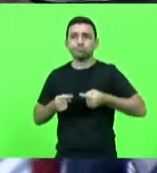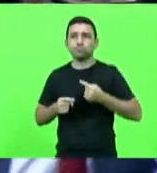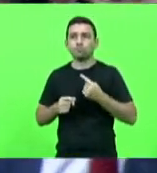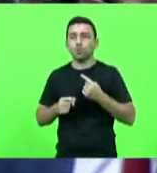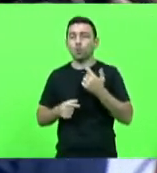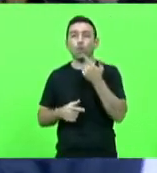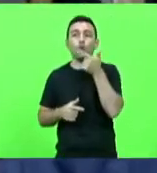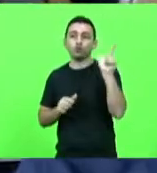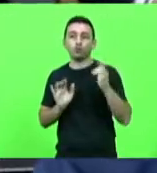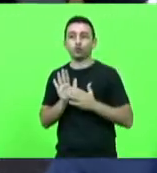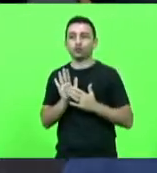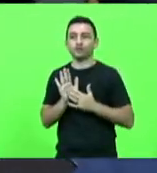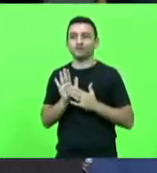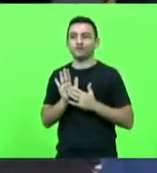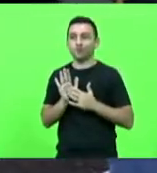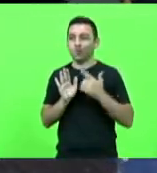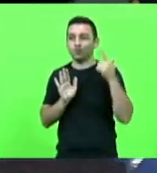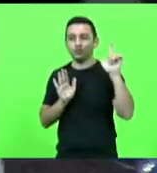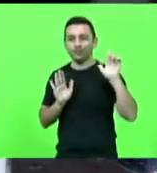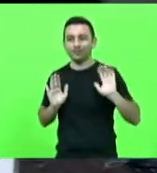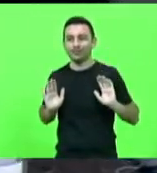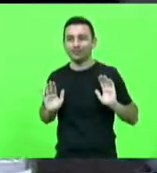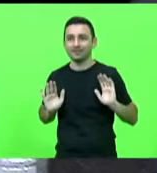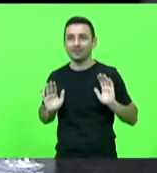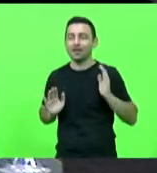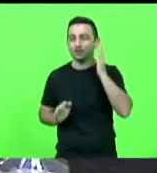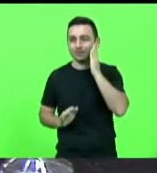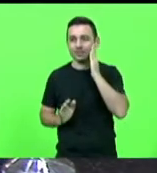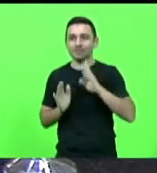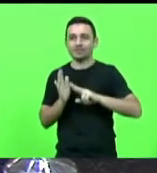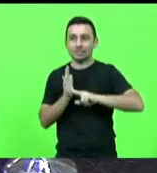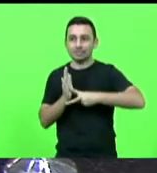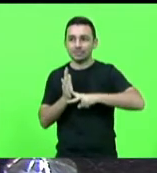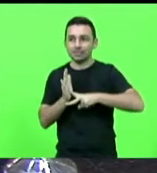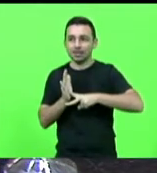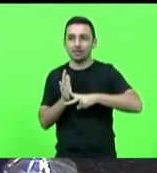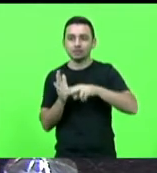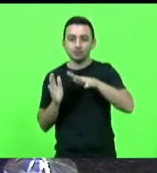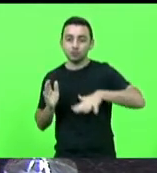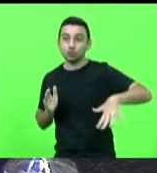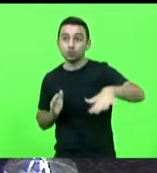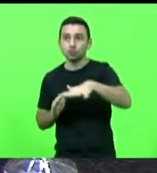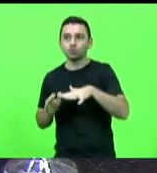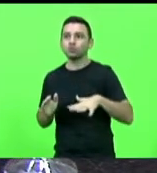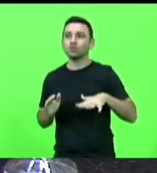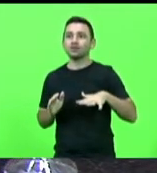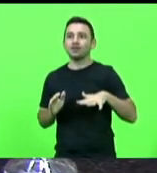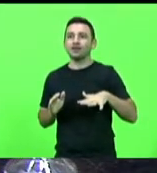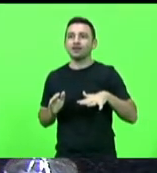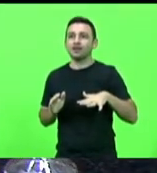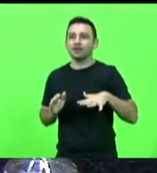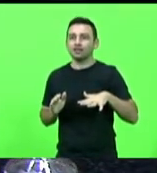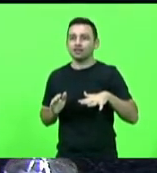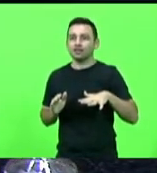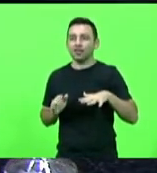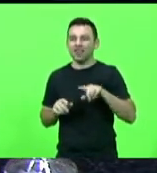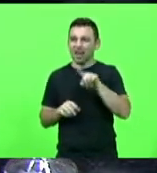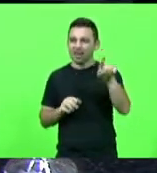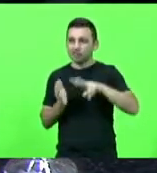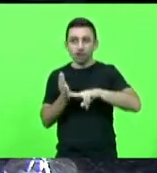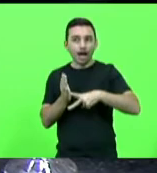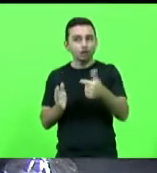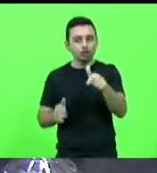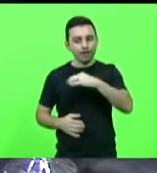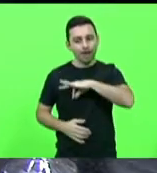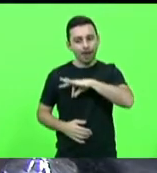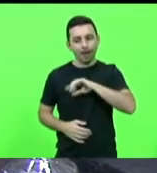né? E eu tenho certeza que lá no sindicato, de todas as paredes que tem aqui, não tem ninguém que ganhe um salário mínimo, né? Mas luta